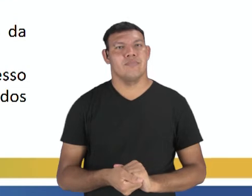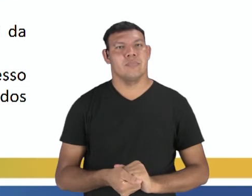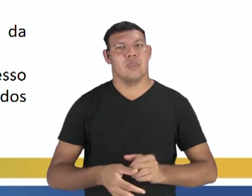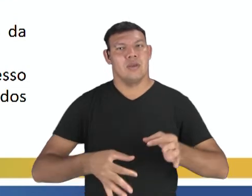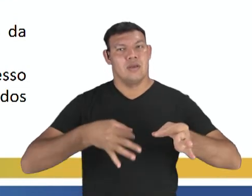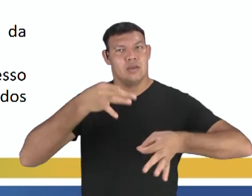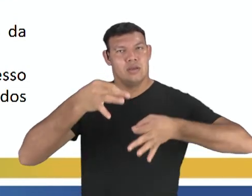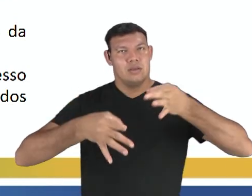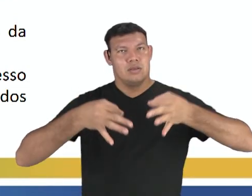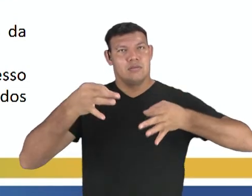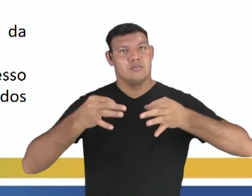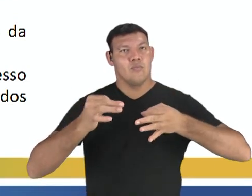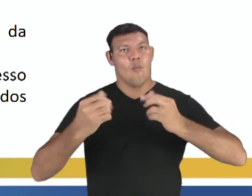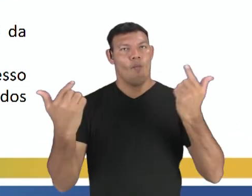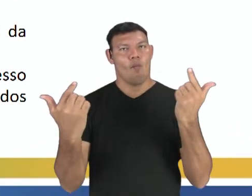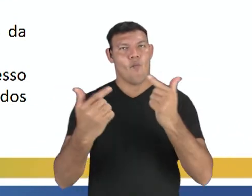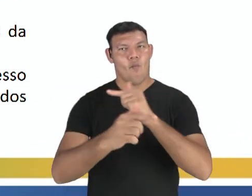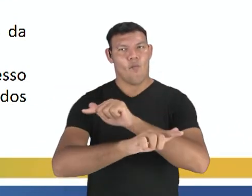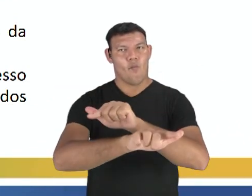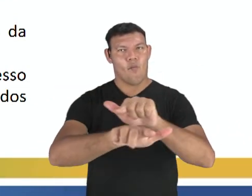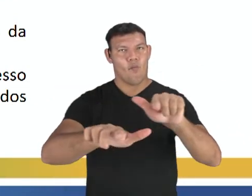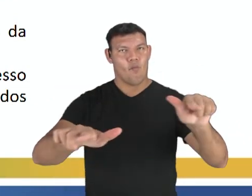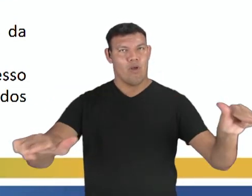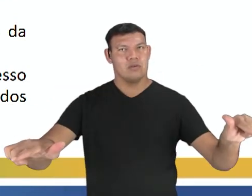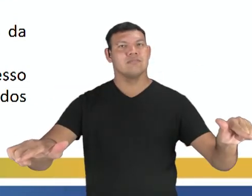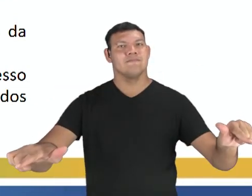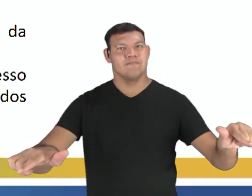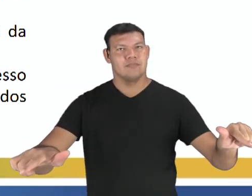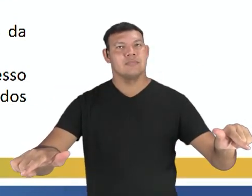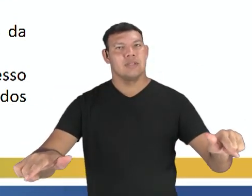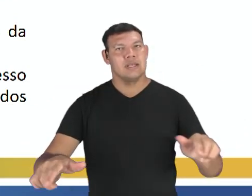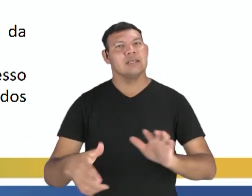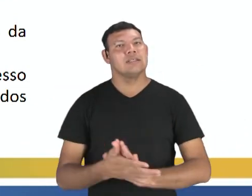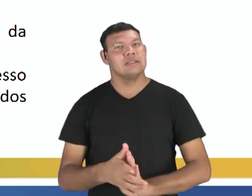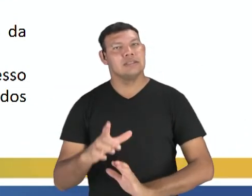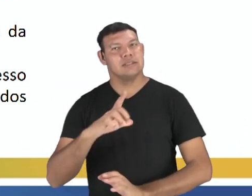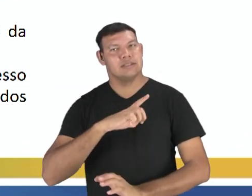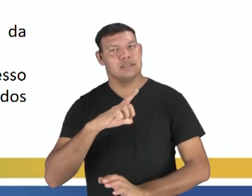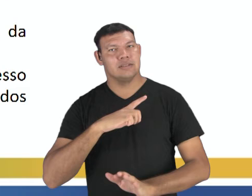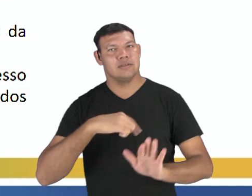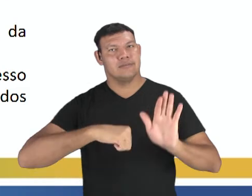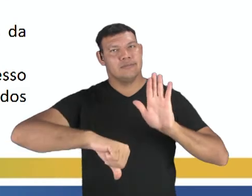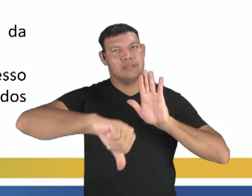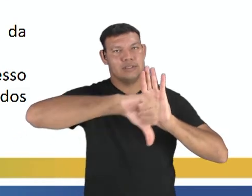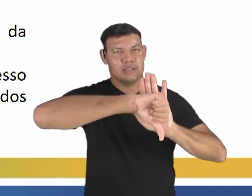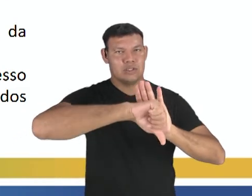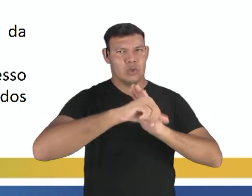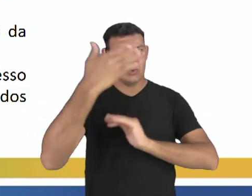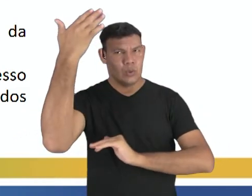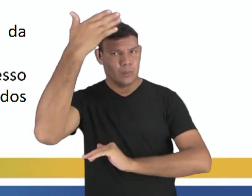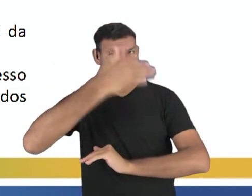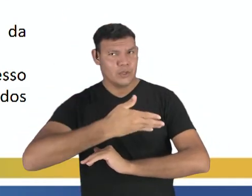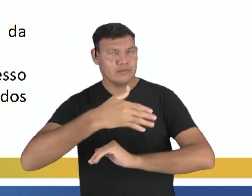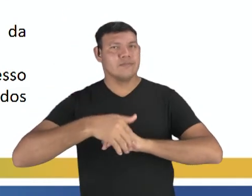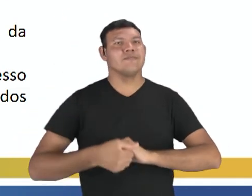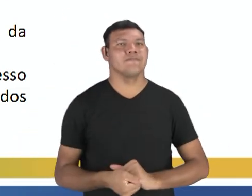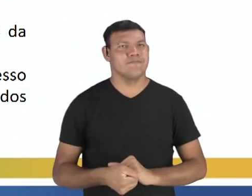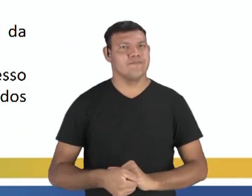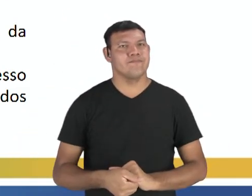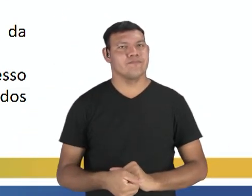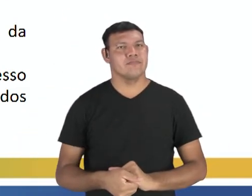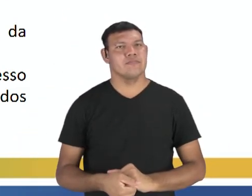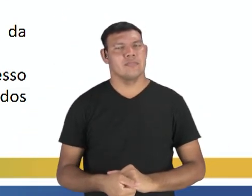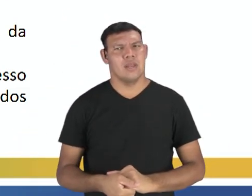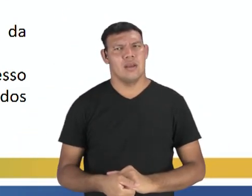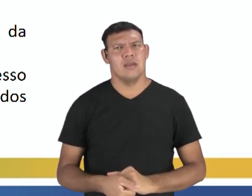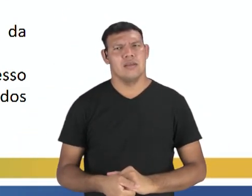Configuram julgamentos vazios, ainda que existam crimes comprovados. Em algum momento